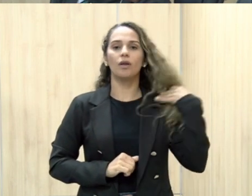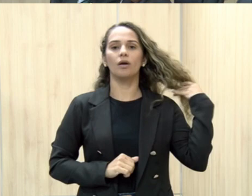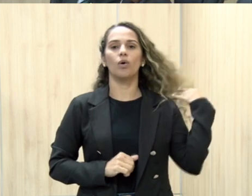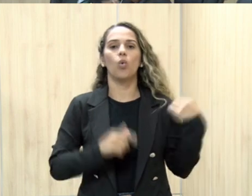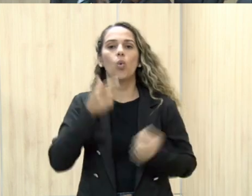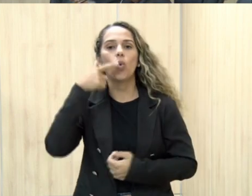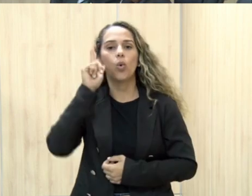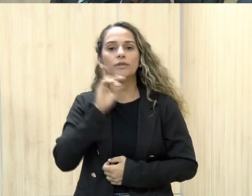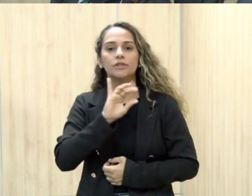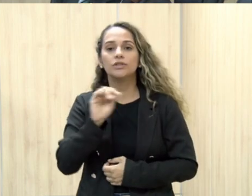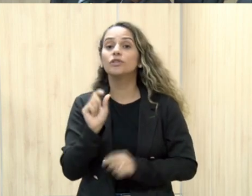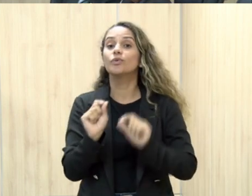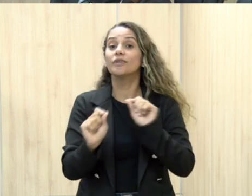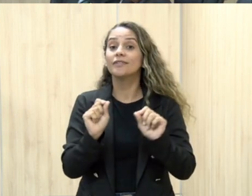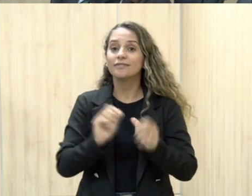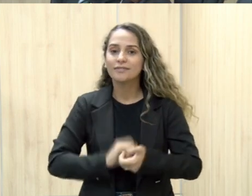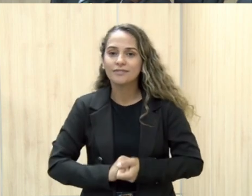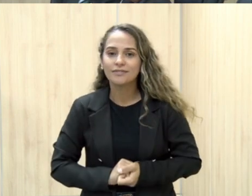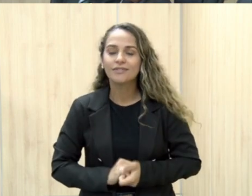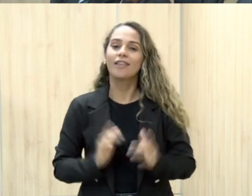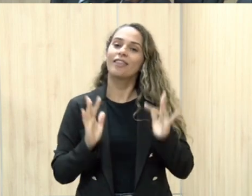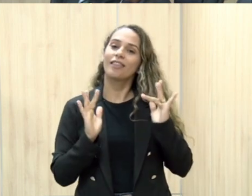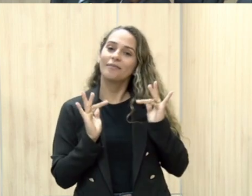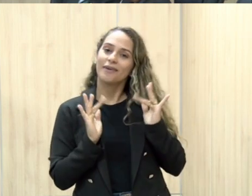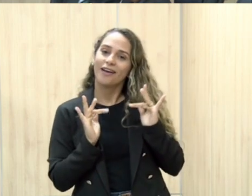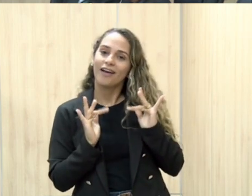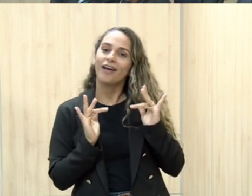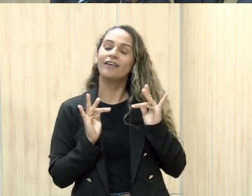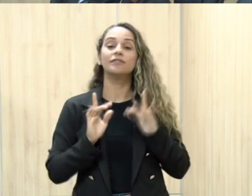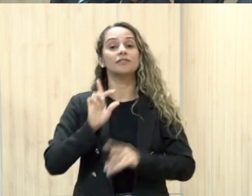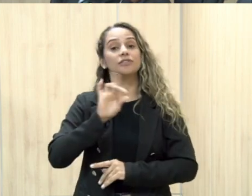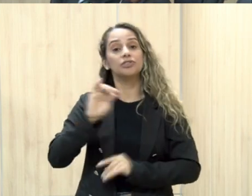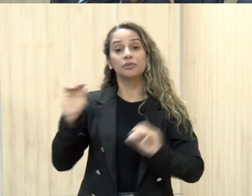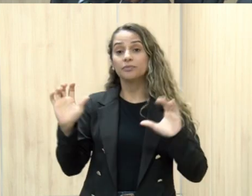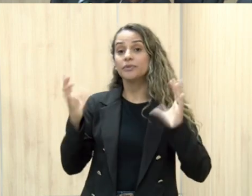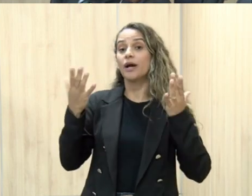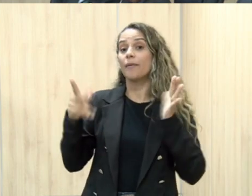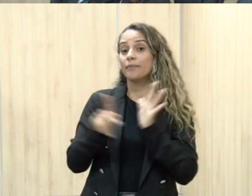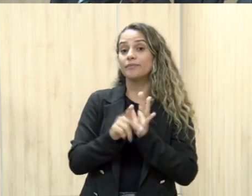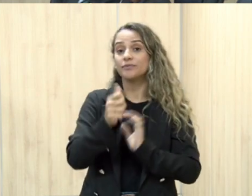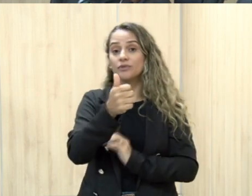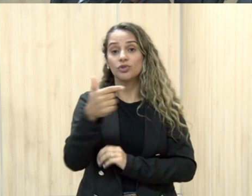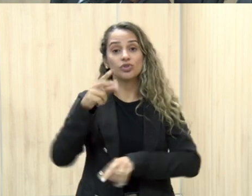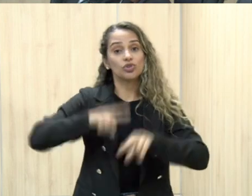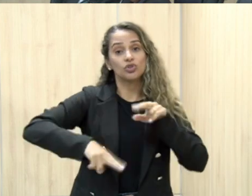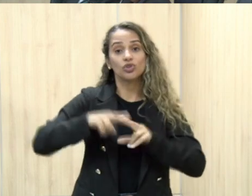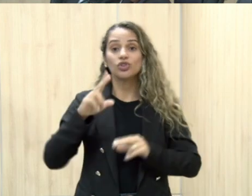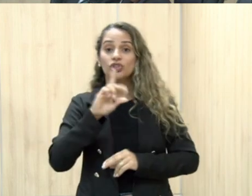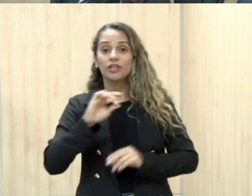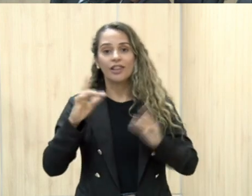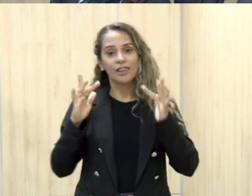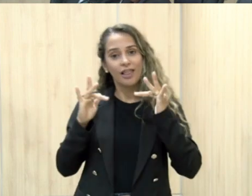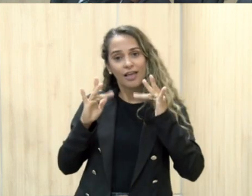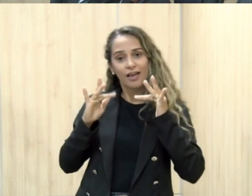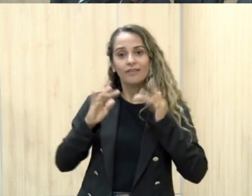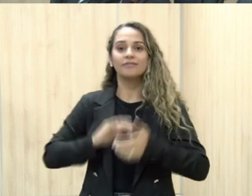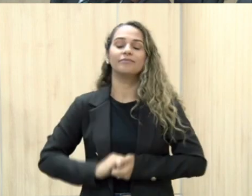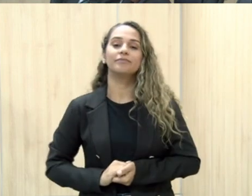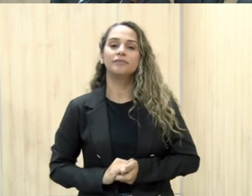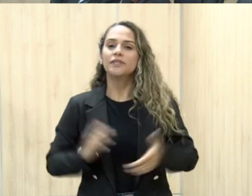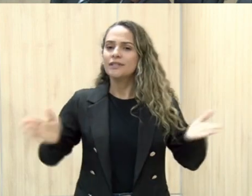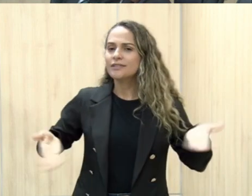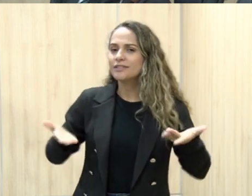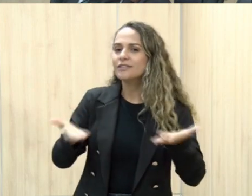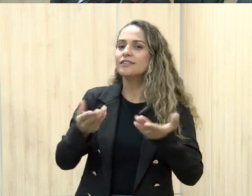ontem foi o Dia dos Namorados uma data comemorativa dia 12 de junho dia dos namorados e